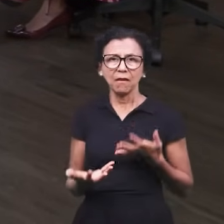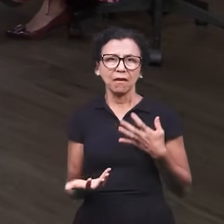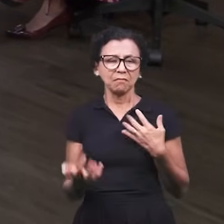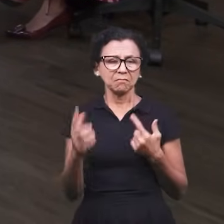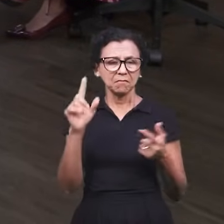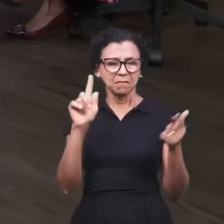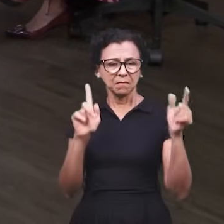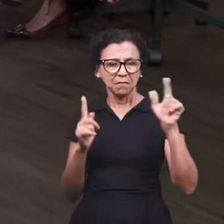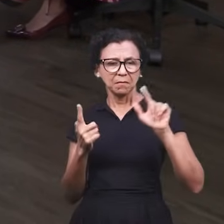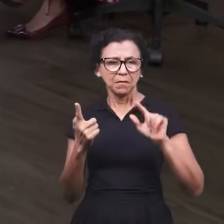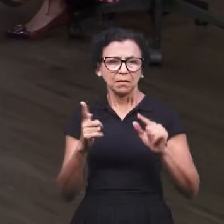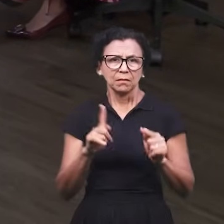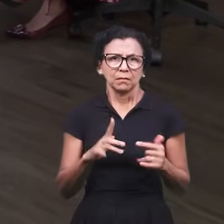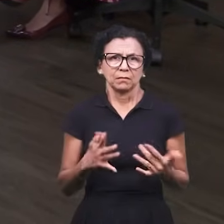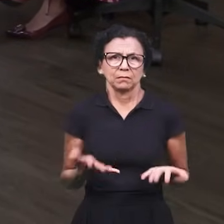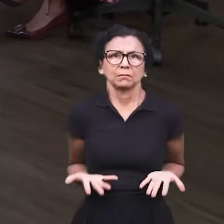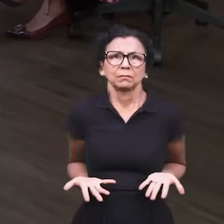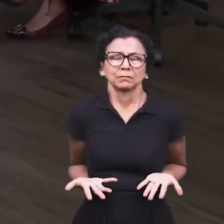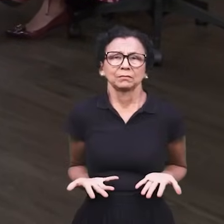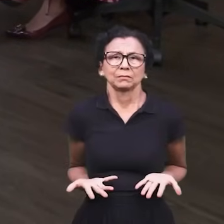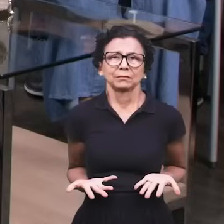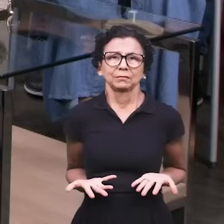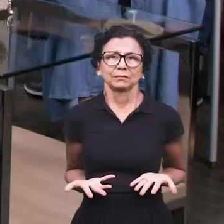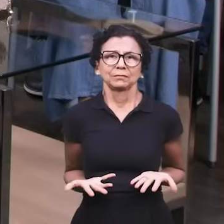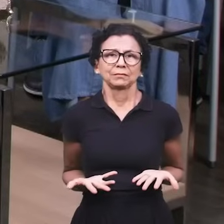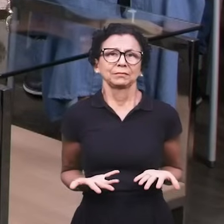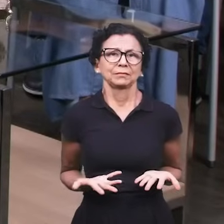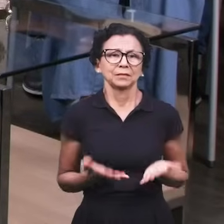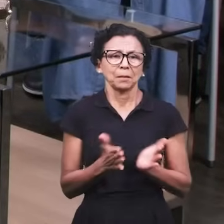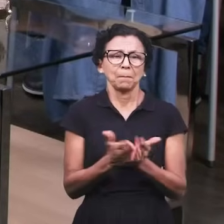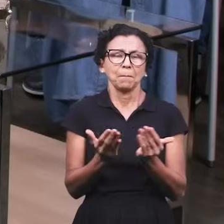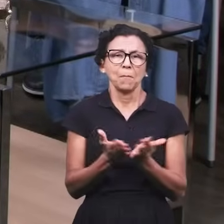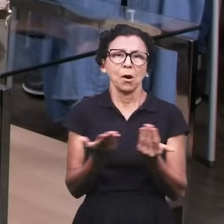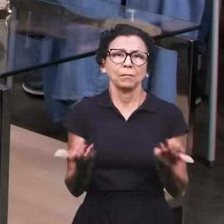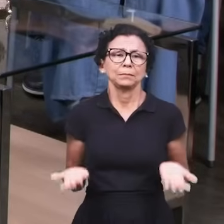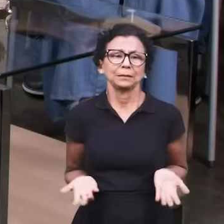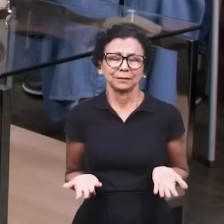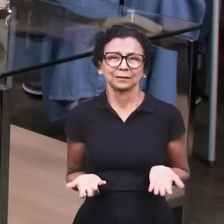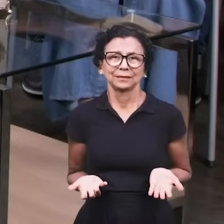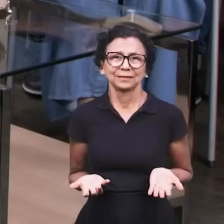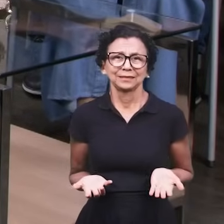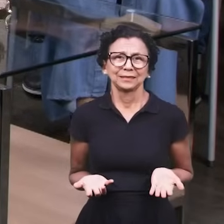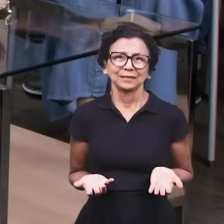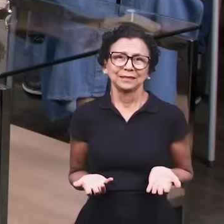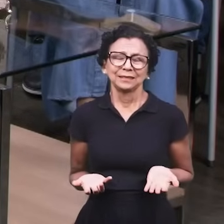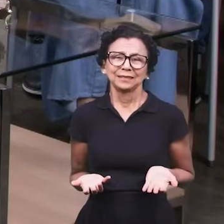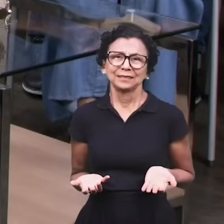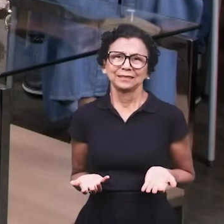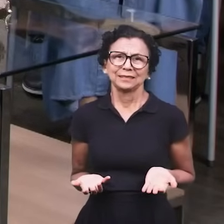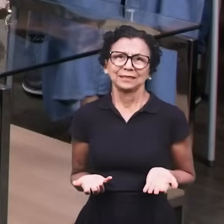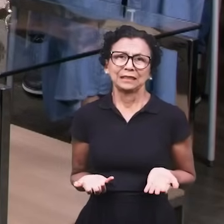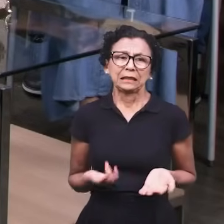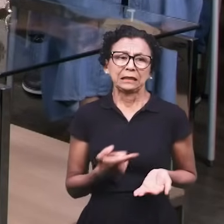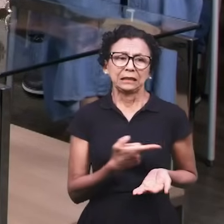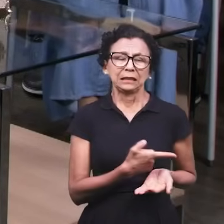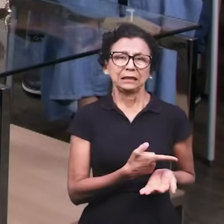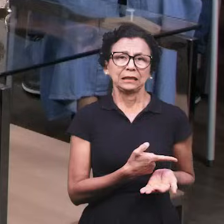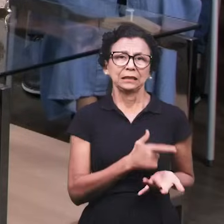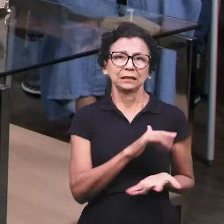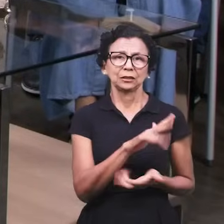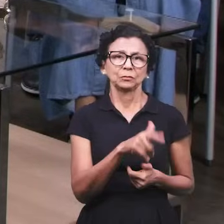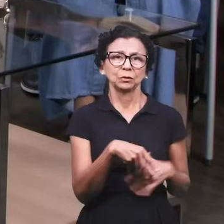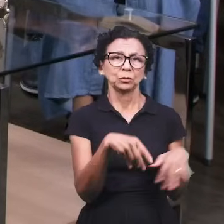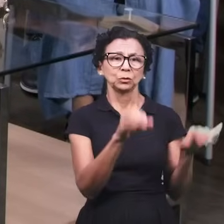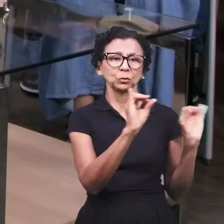de coisas que assim, vão te empobrecer. E aí os líderes deste mundo, os ídolos deste mundo, às